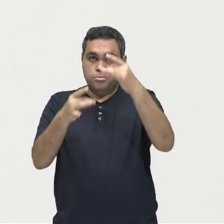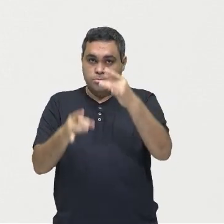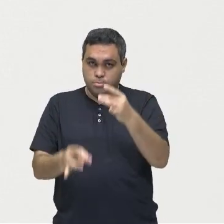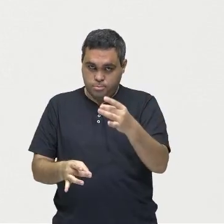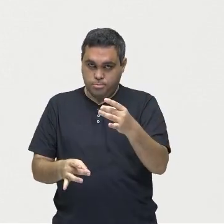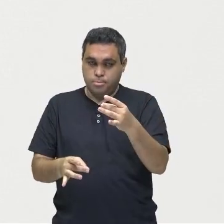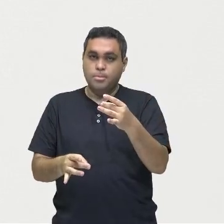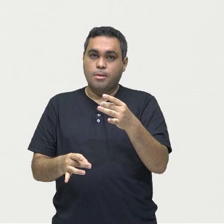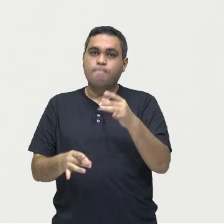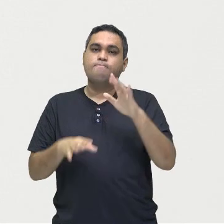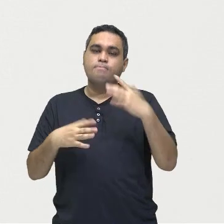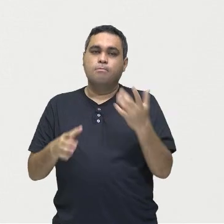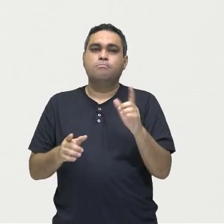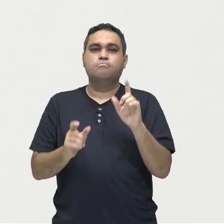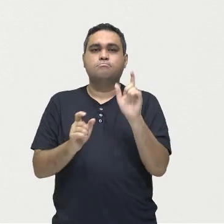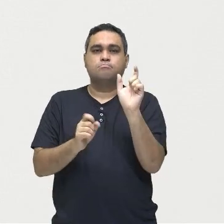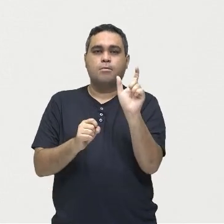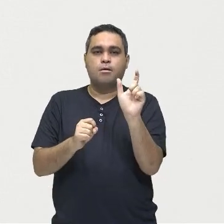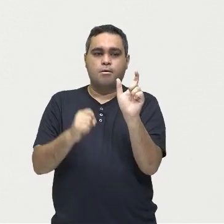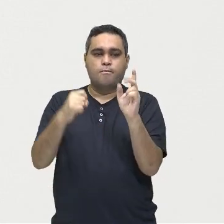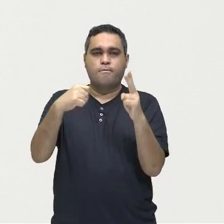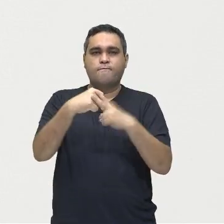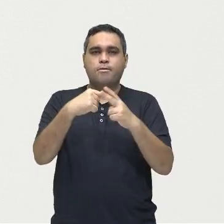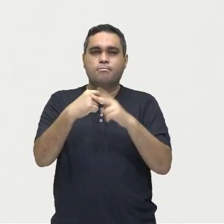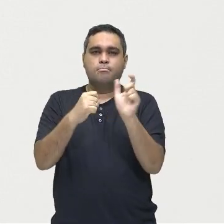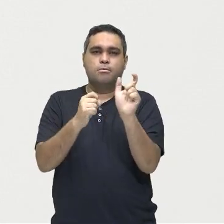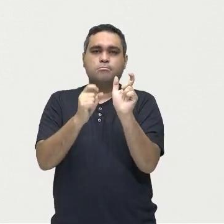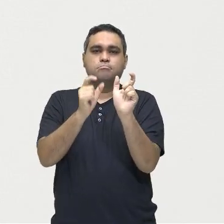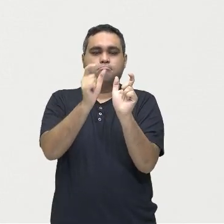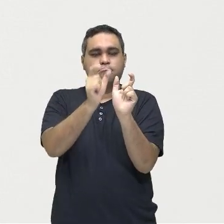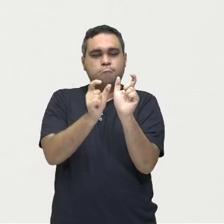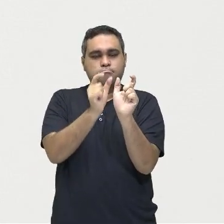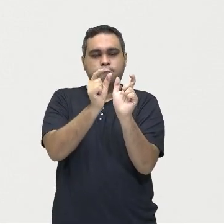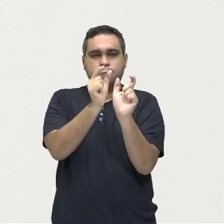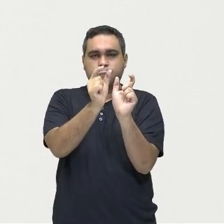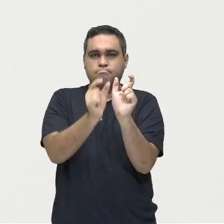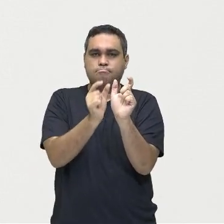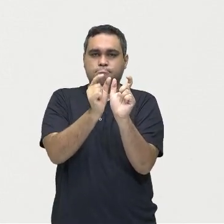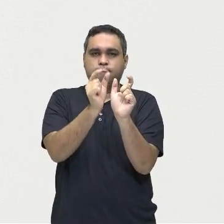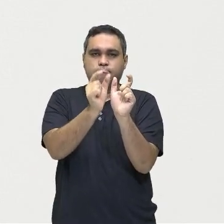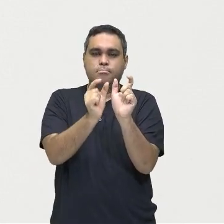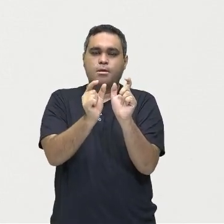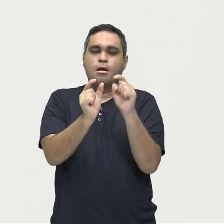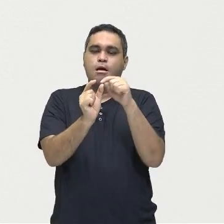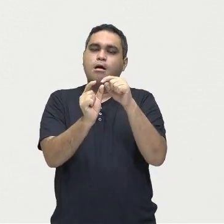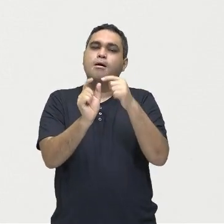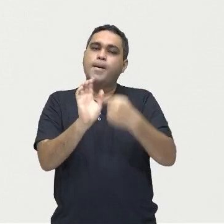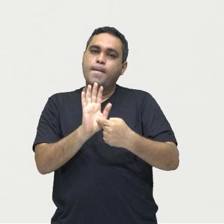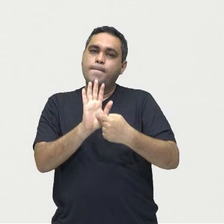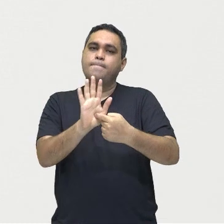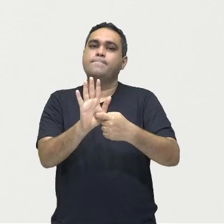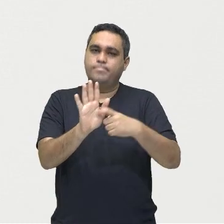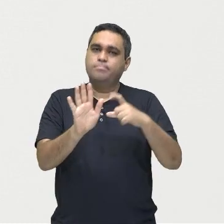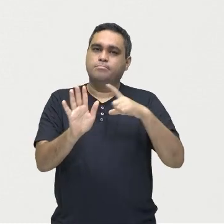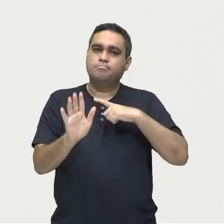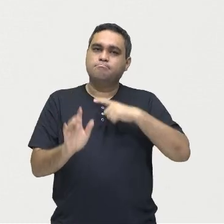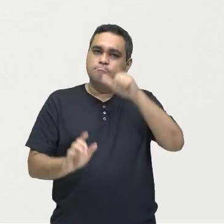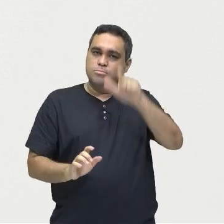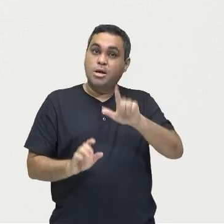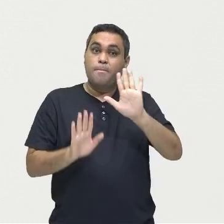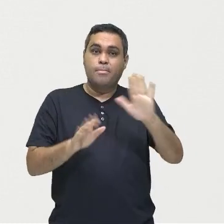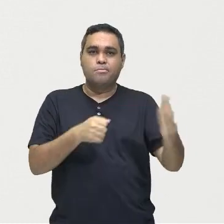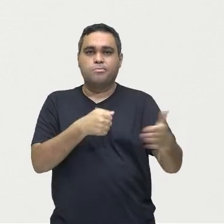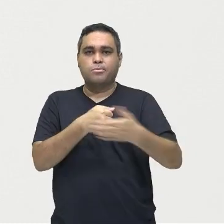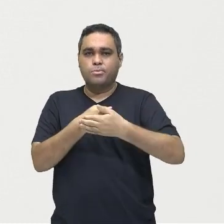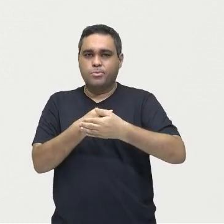dos verbos caímos, levantamos e continuamos, identificamos que há sujeitos ocultos na oração, né? Ou